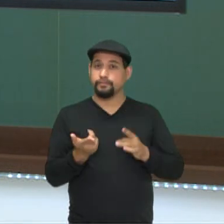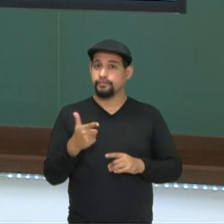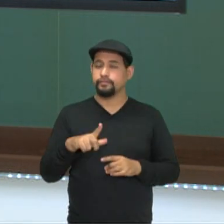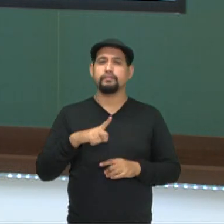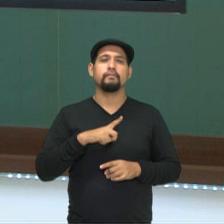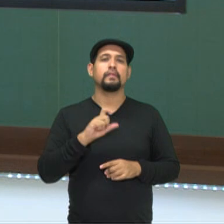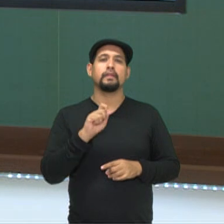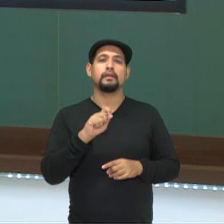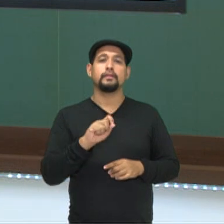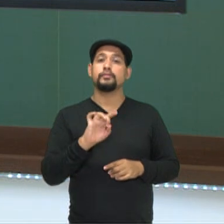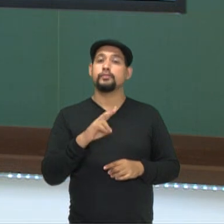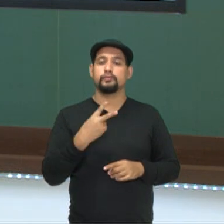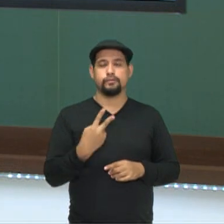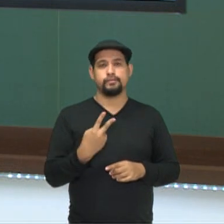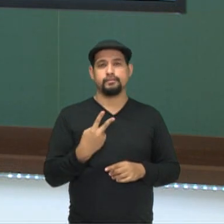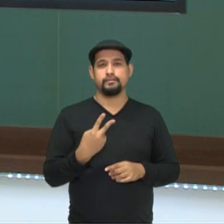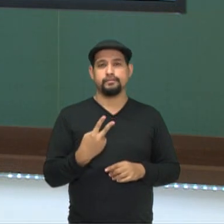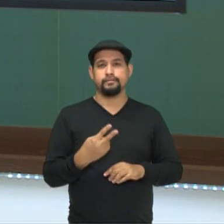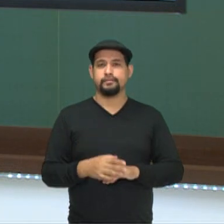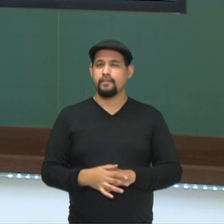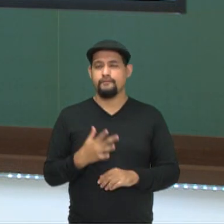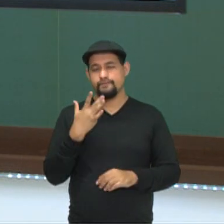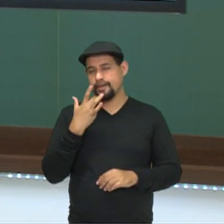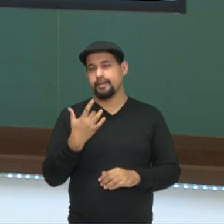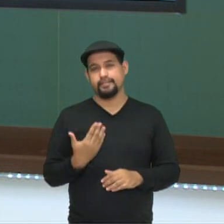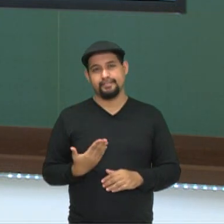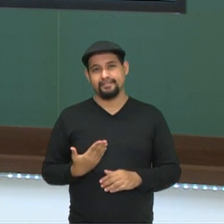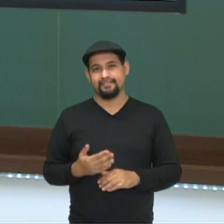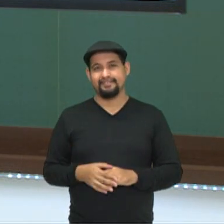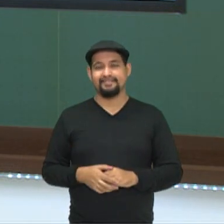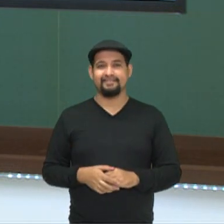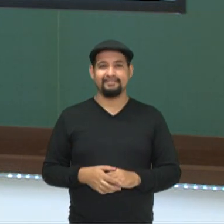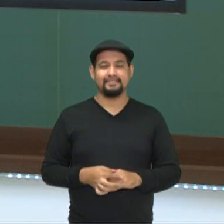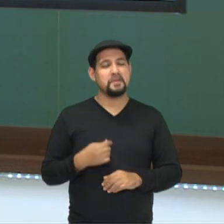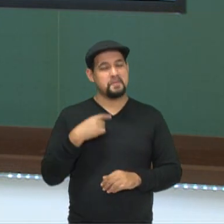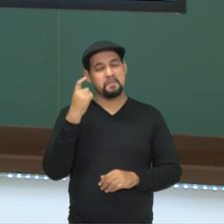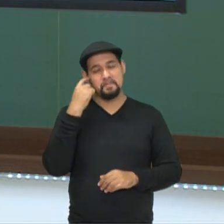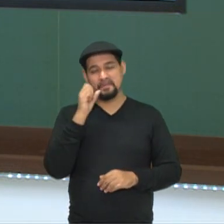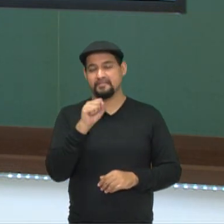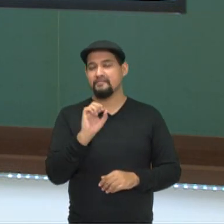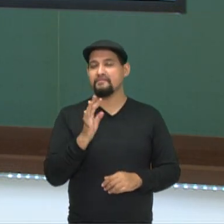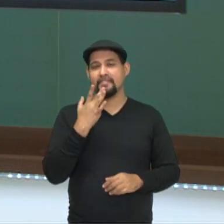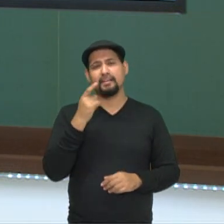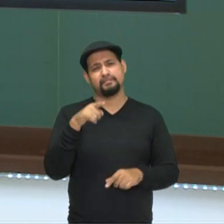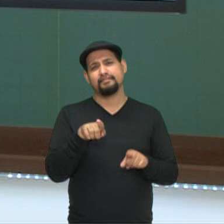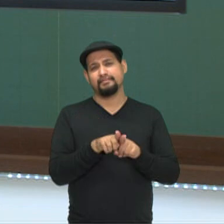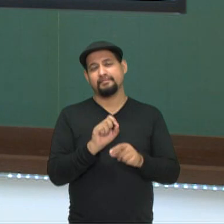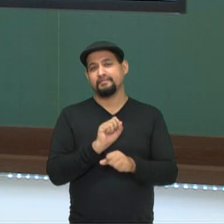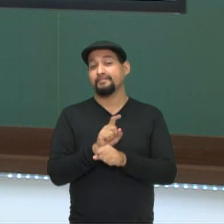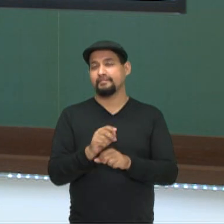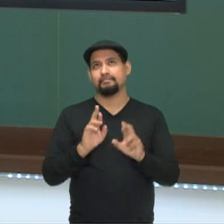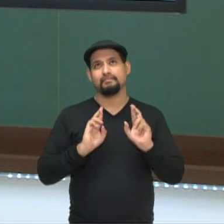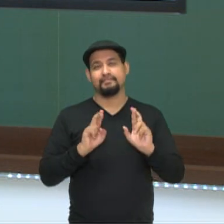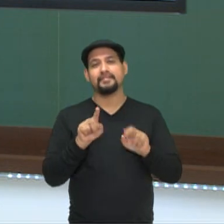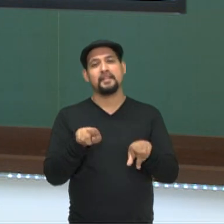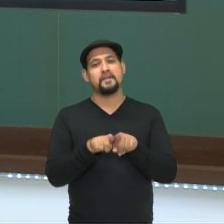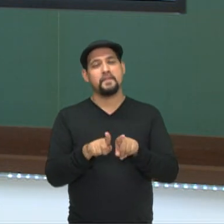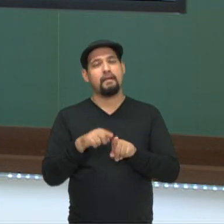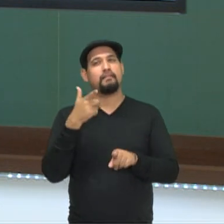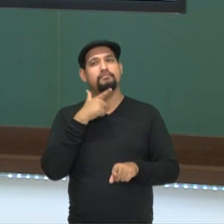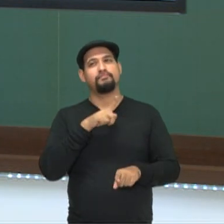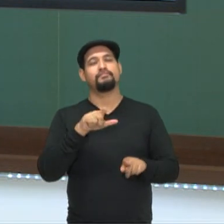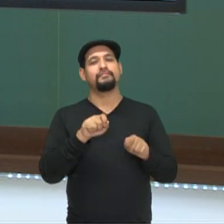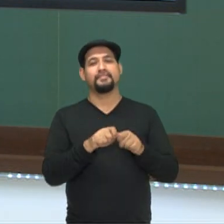que novamente eu tenho apenas dois terços fácil eu achei fácil espero que você também tenha achado